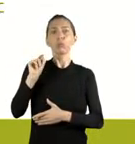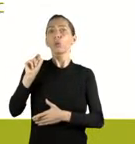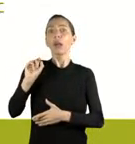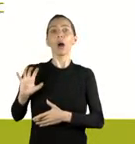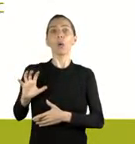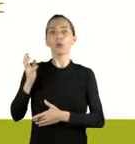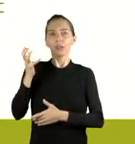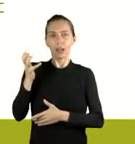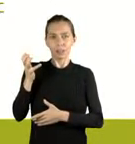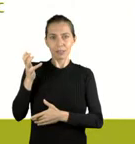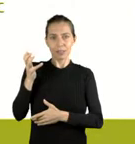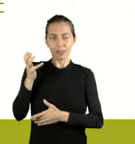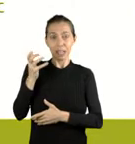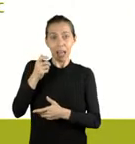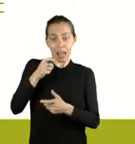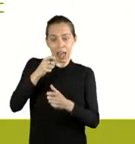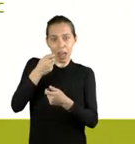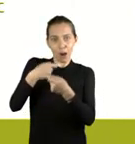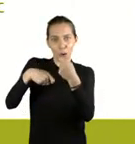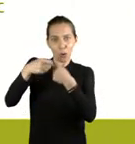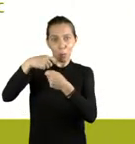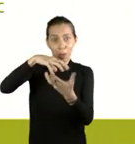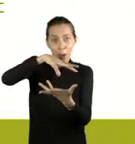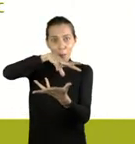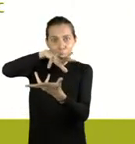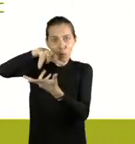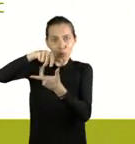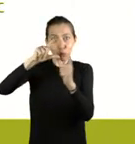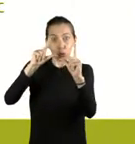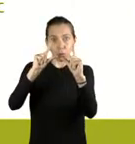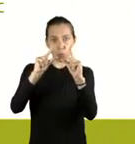num desaquecimento da economia global. Né? Então,